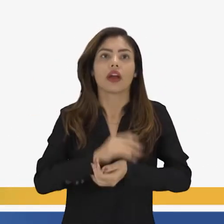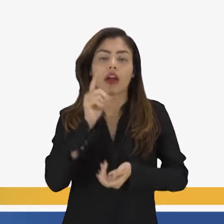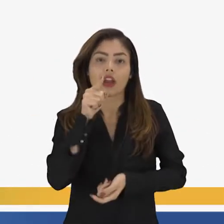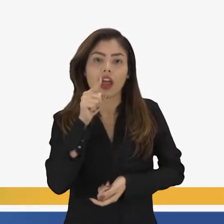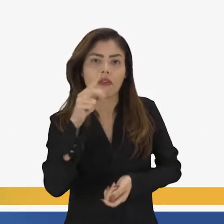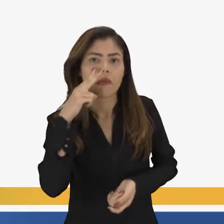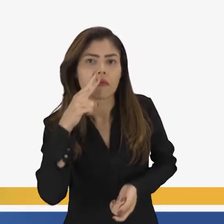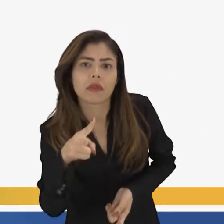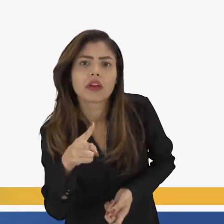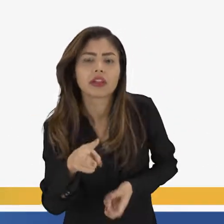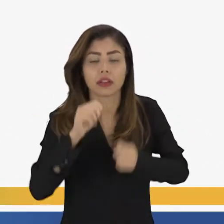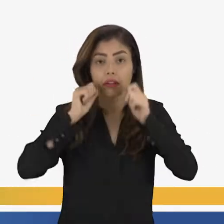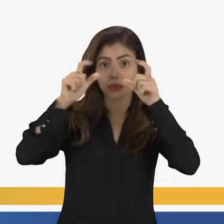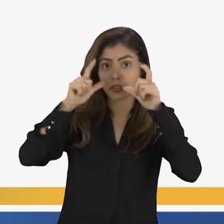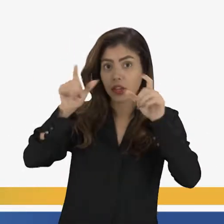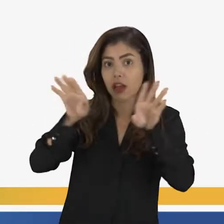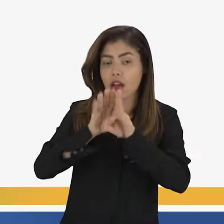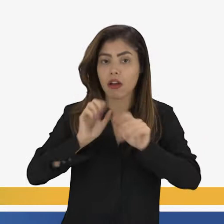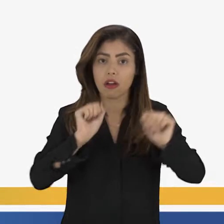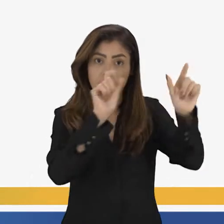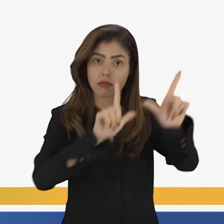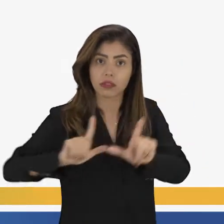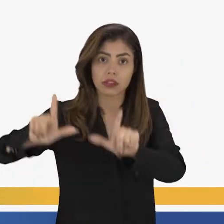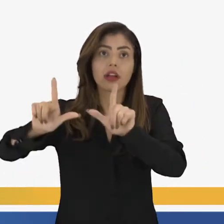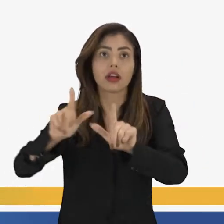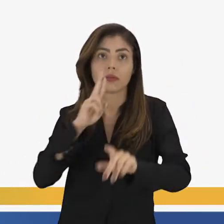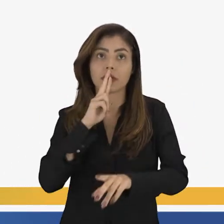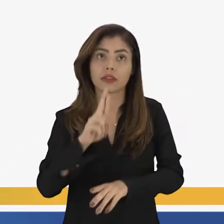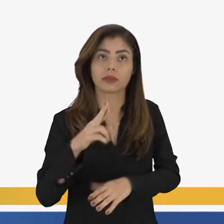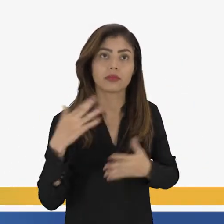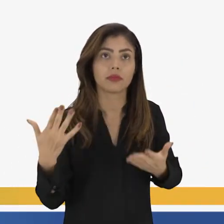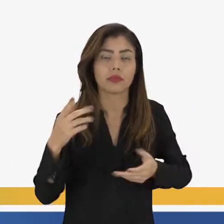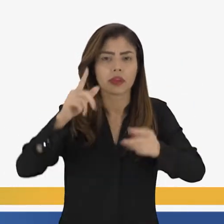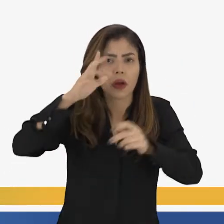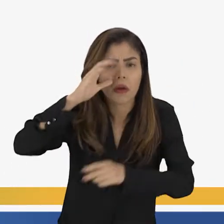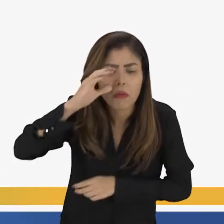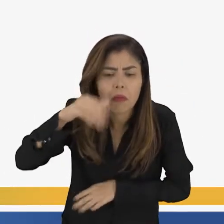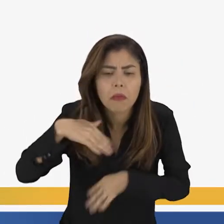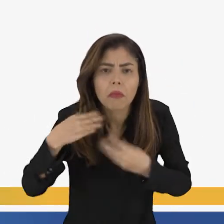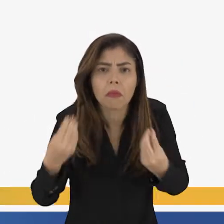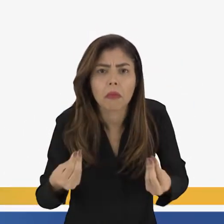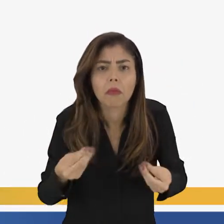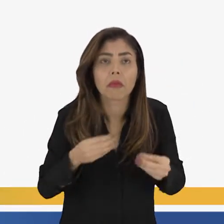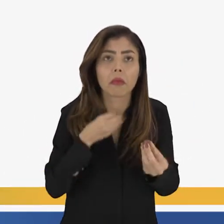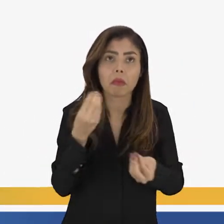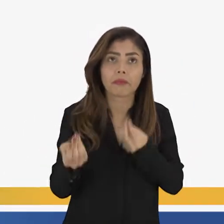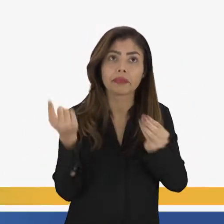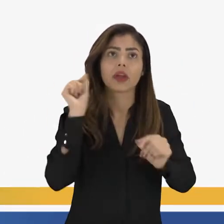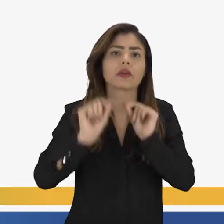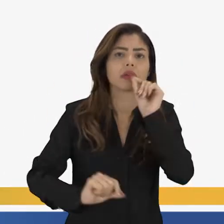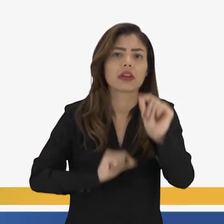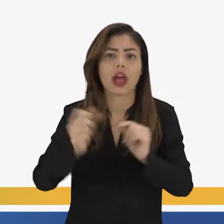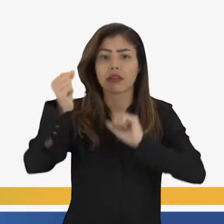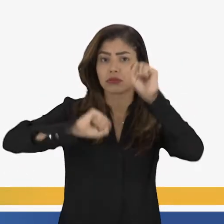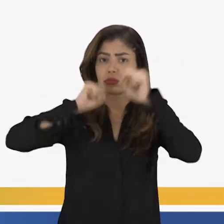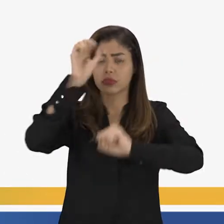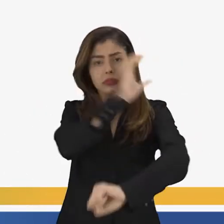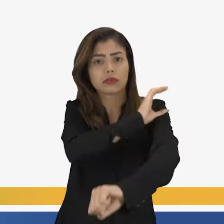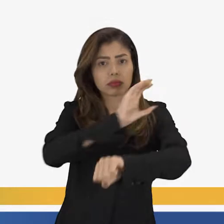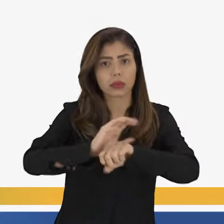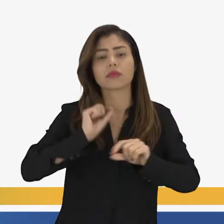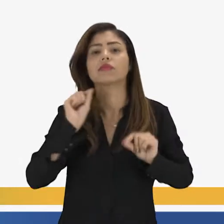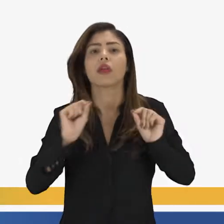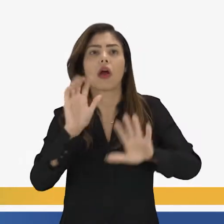que vocês observem aqui esse slide e me respondam. Só observando essa imagem, me digam o que é a indústria